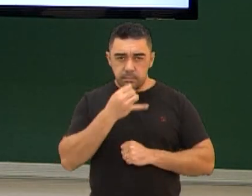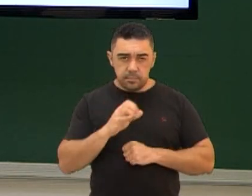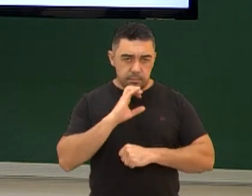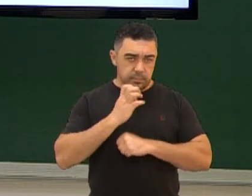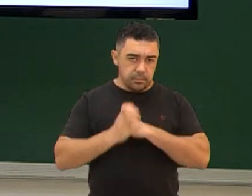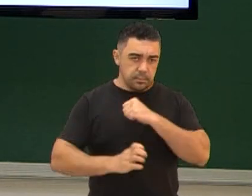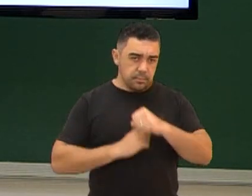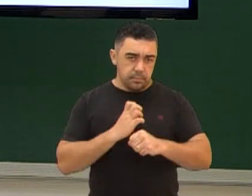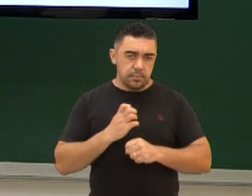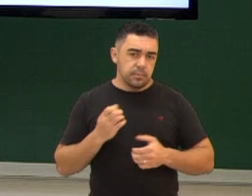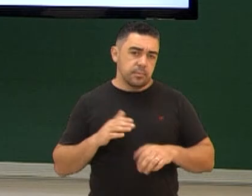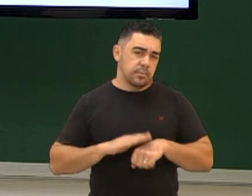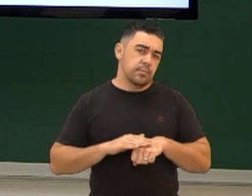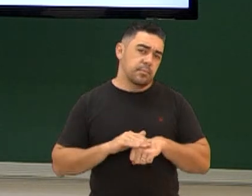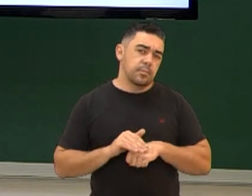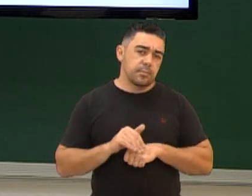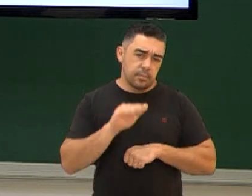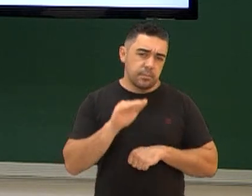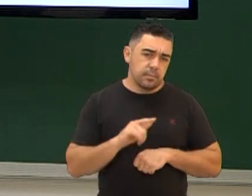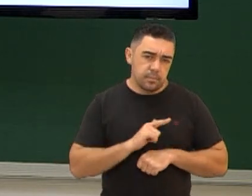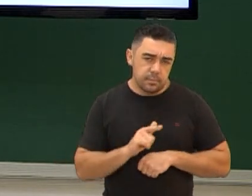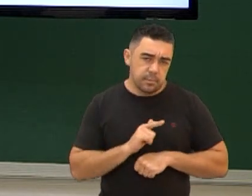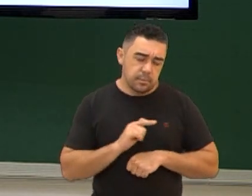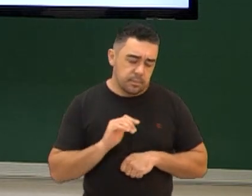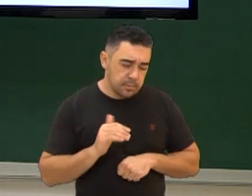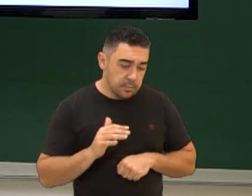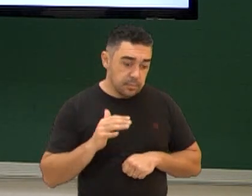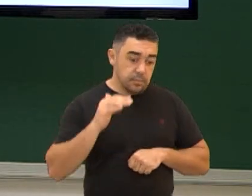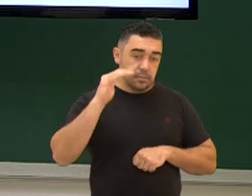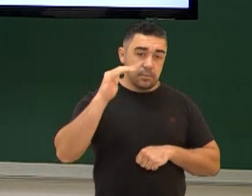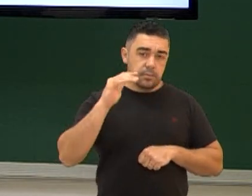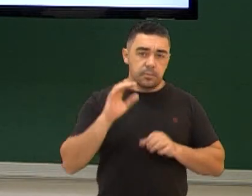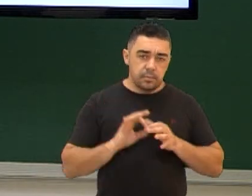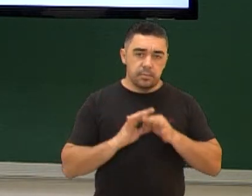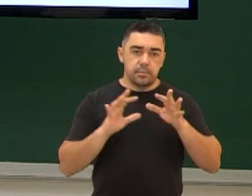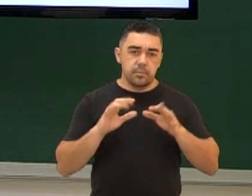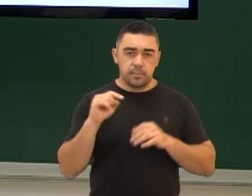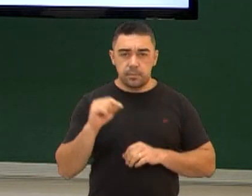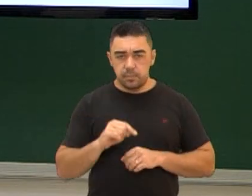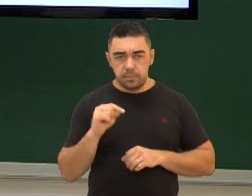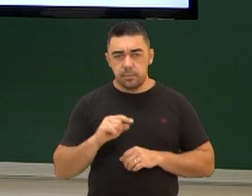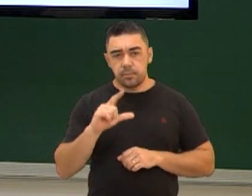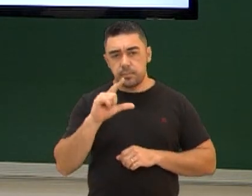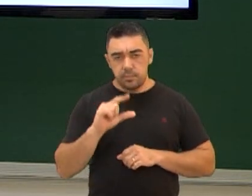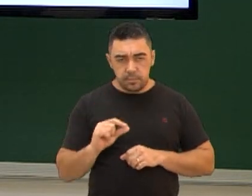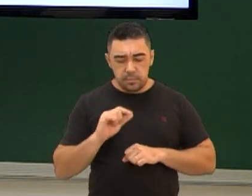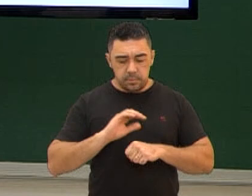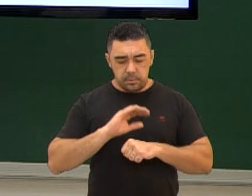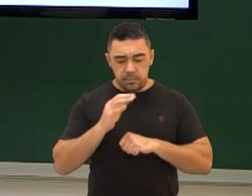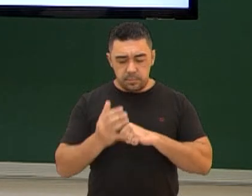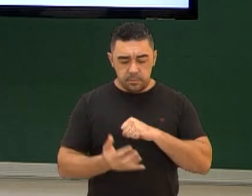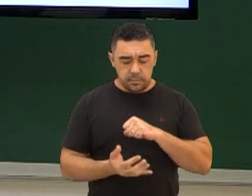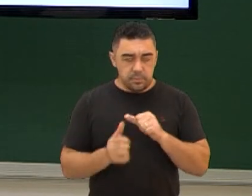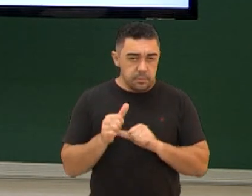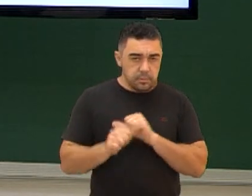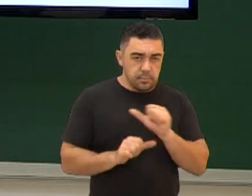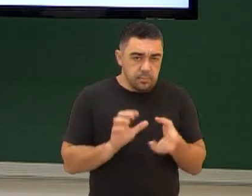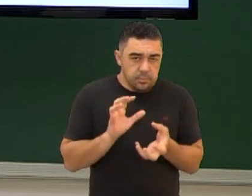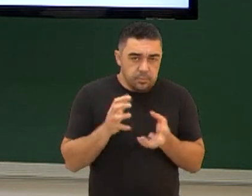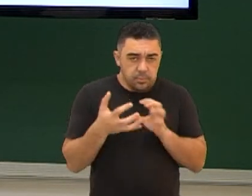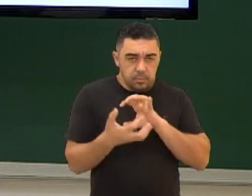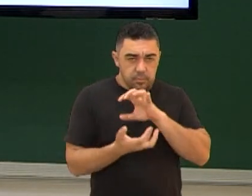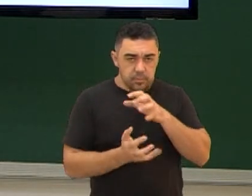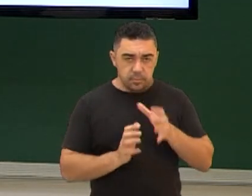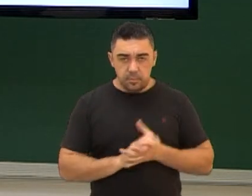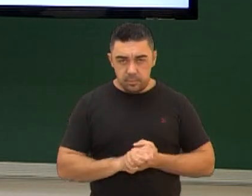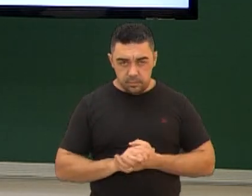Quanto mais alta essa permissividade, menos o campo deforma, tá?